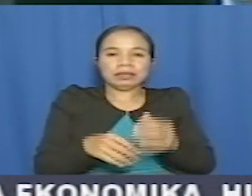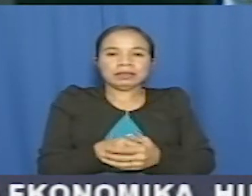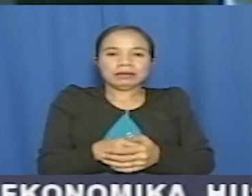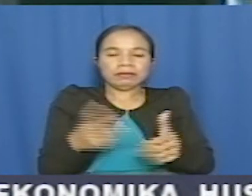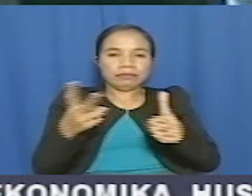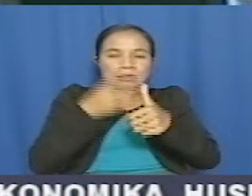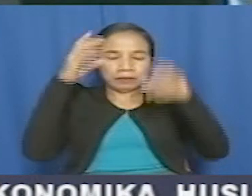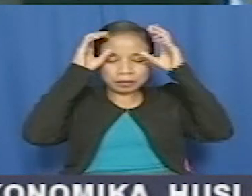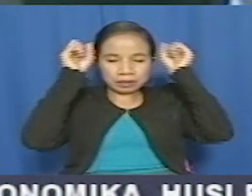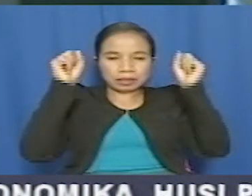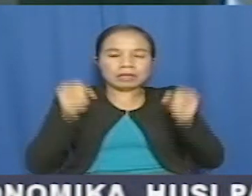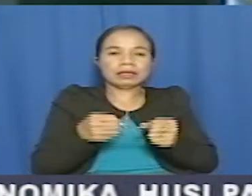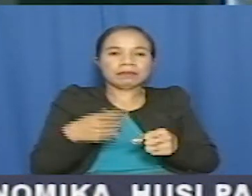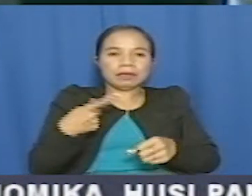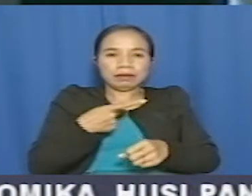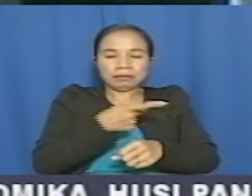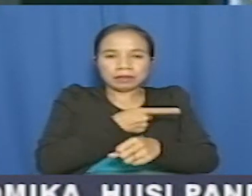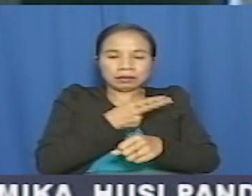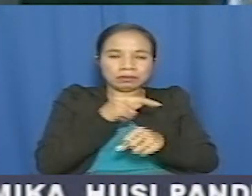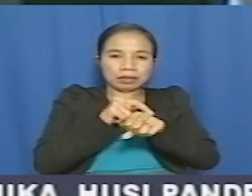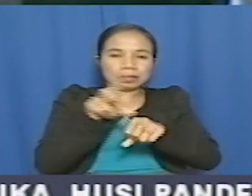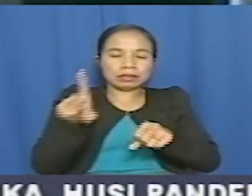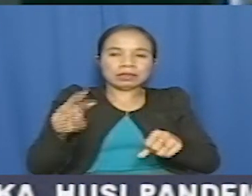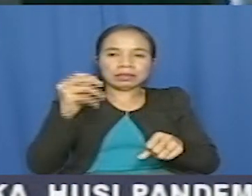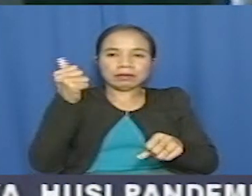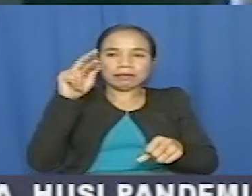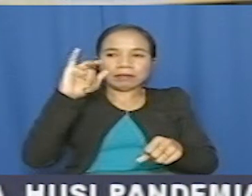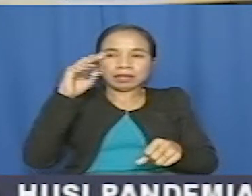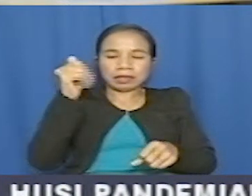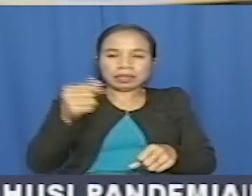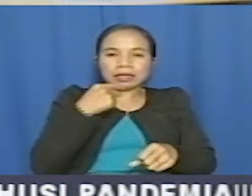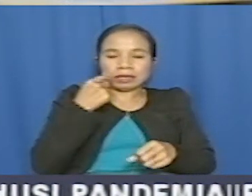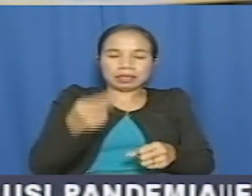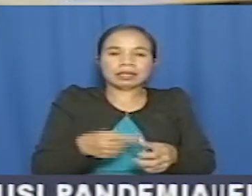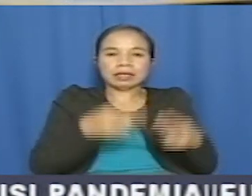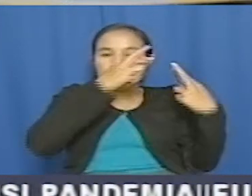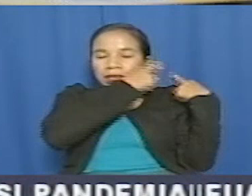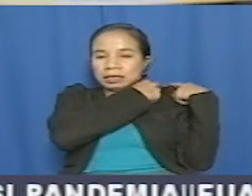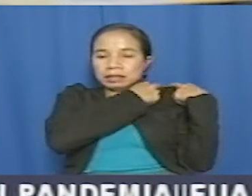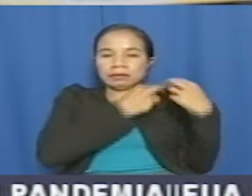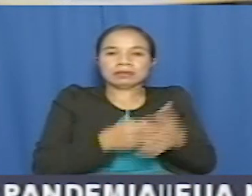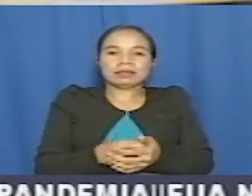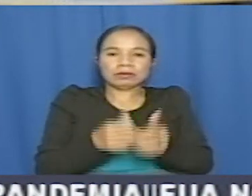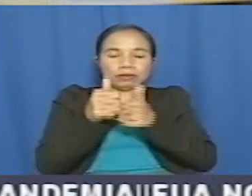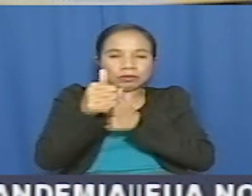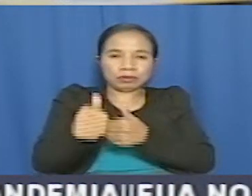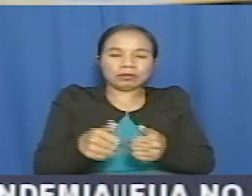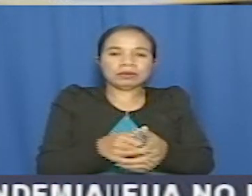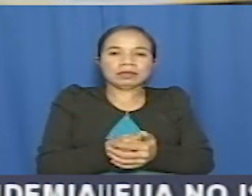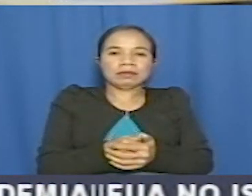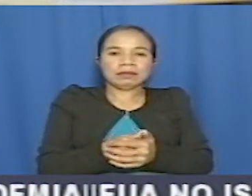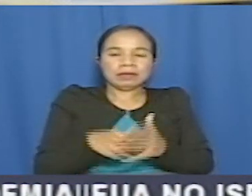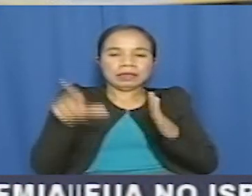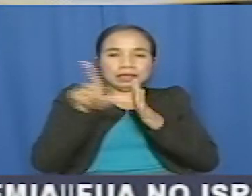vice-presidente do Parlamento Nacional Maria Angelina Sarmento, delegação competência baseia para o